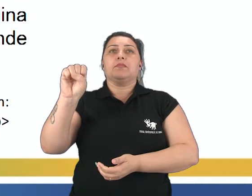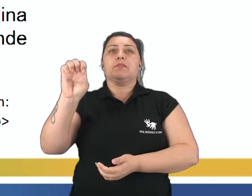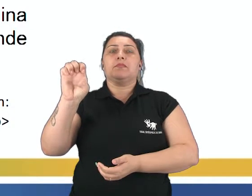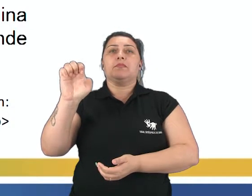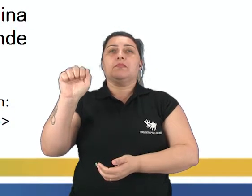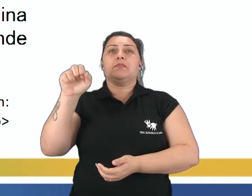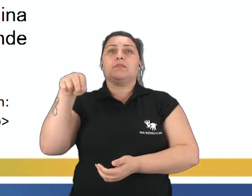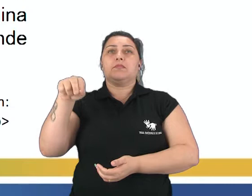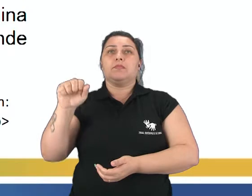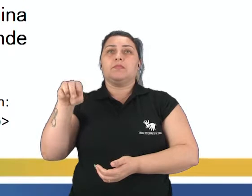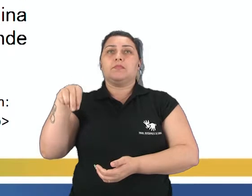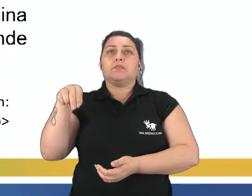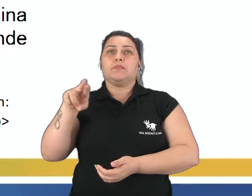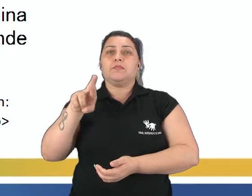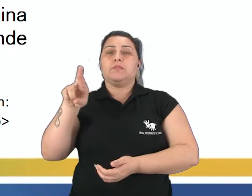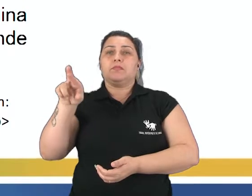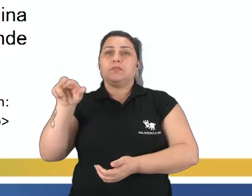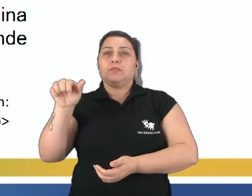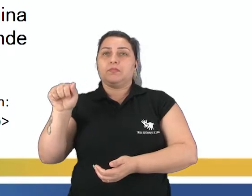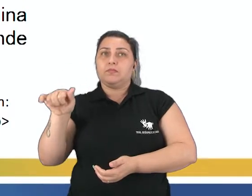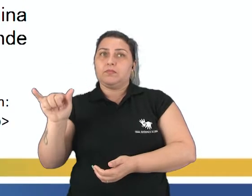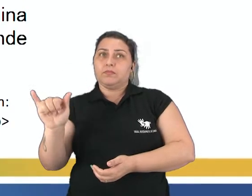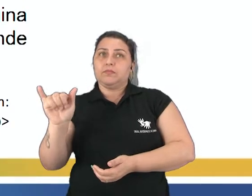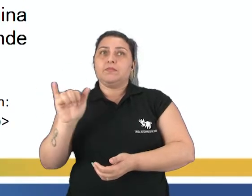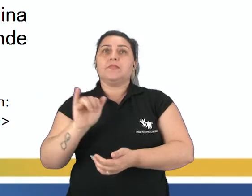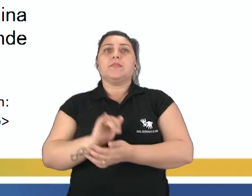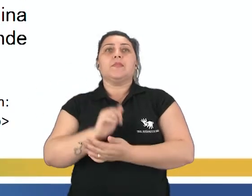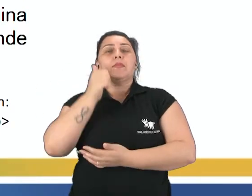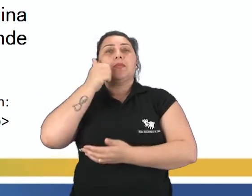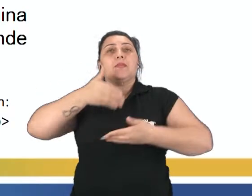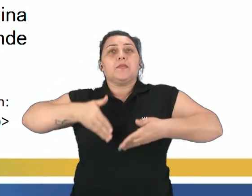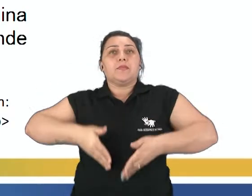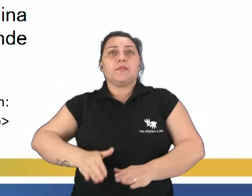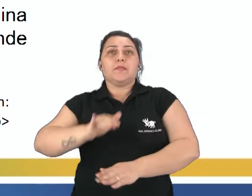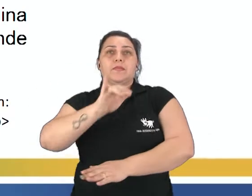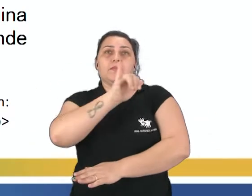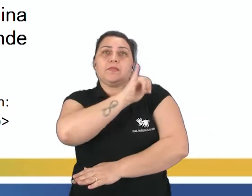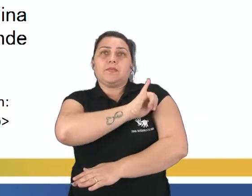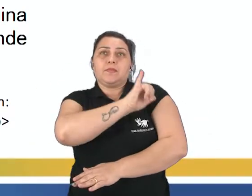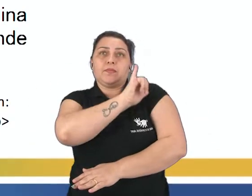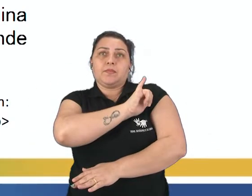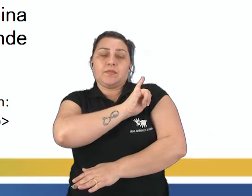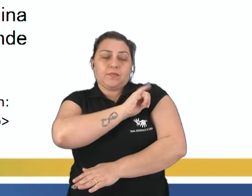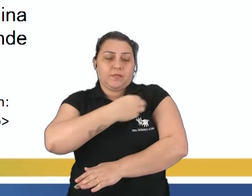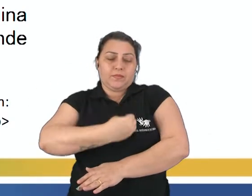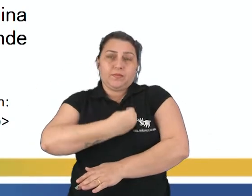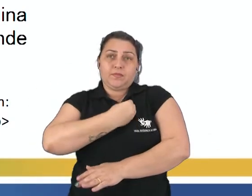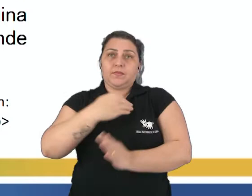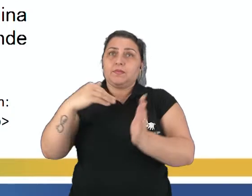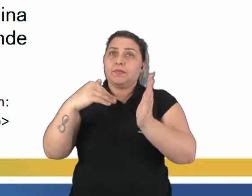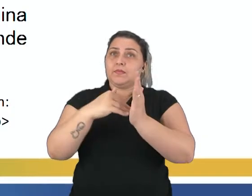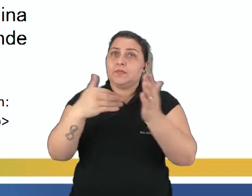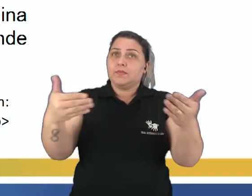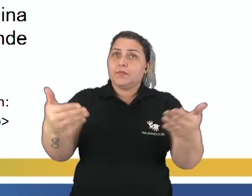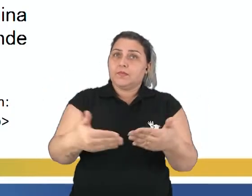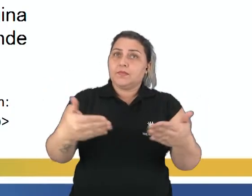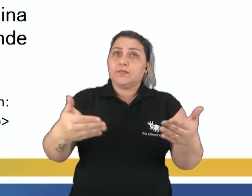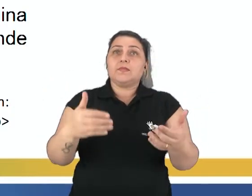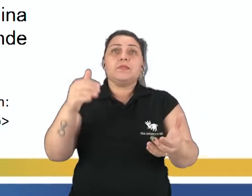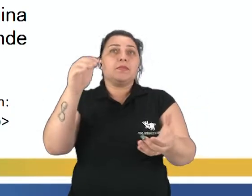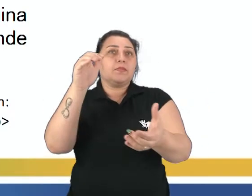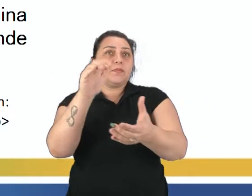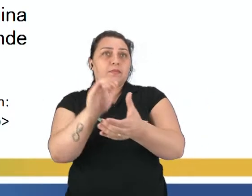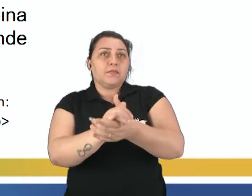Rosiana Murray, Rosiana Murray nasceu no Rio de Janeiro, onde vive